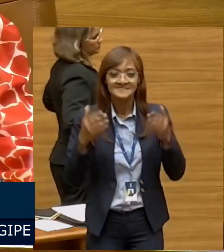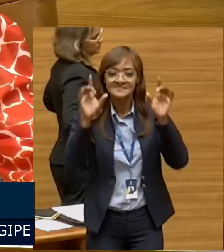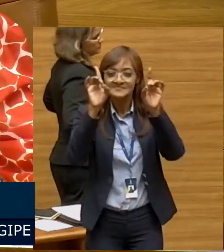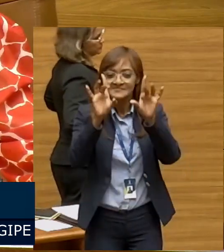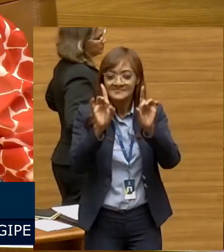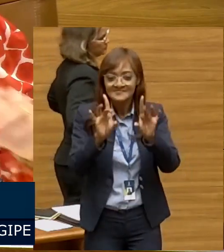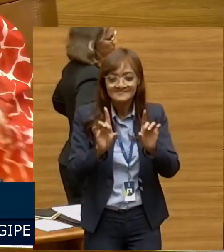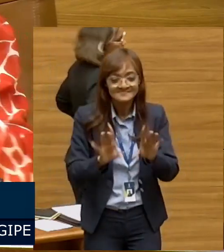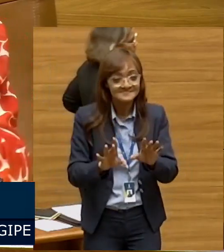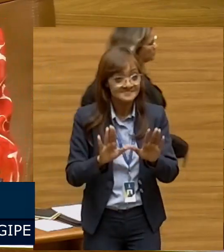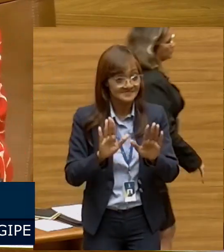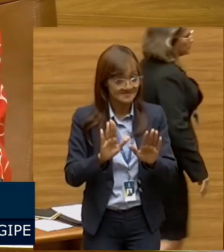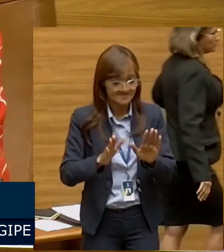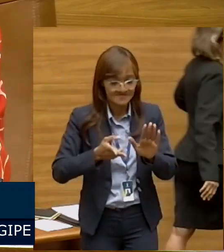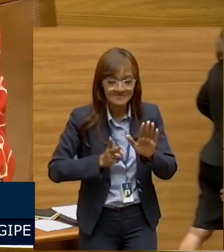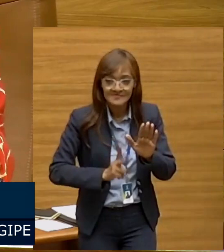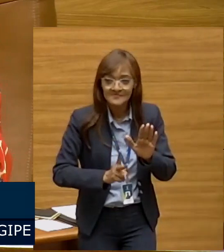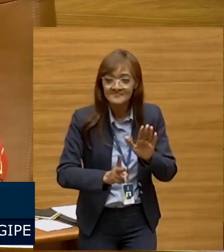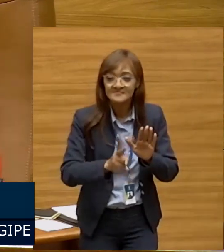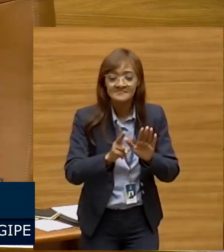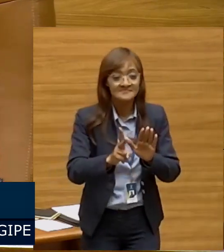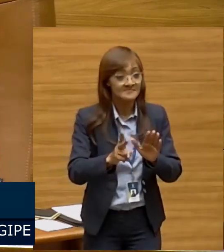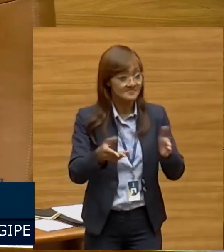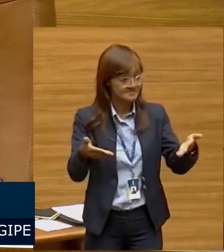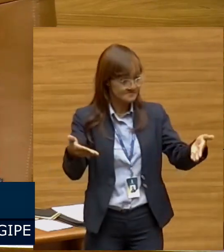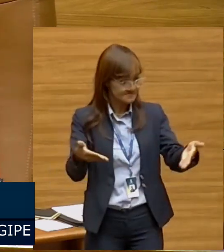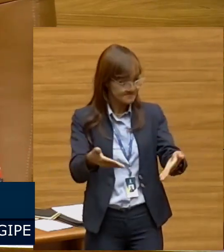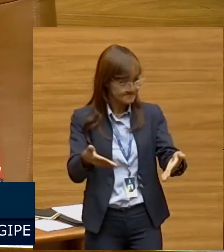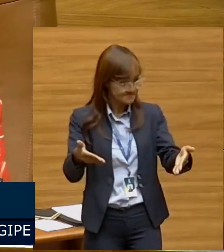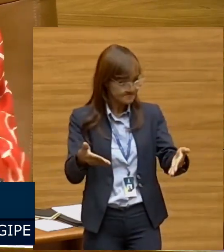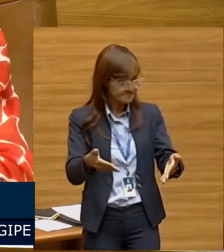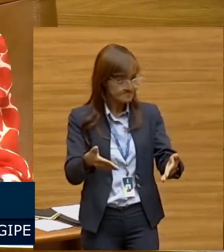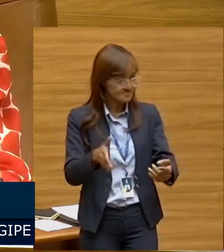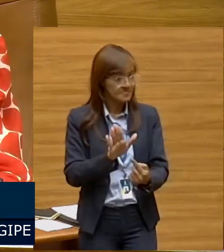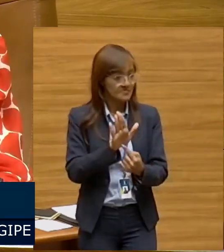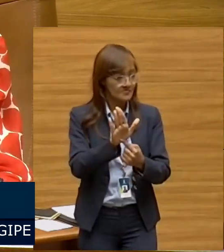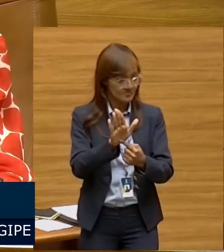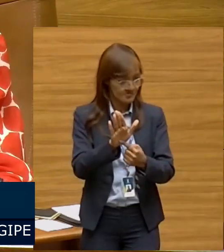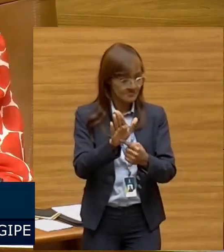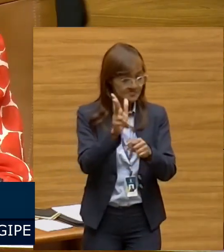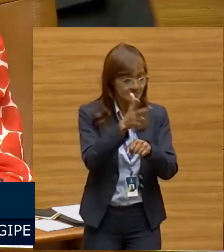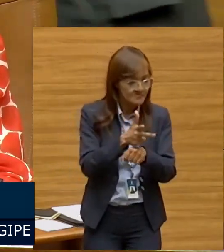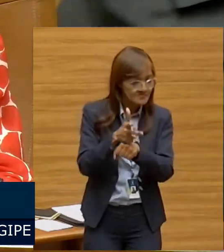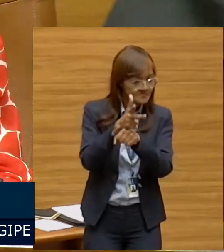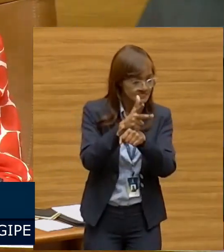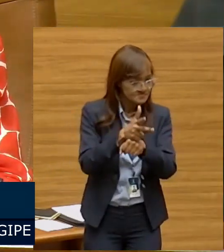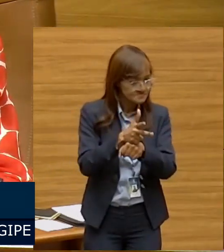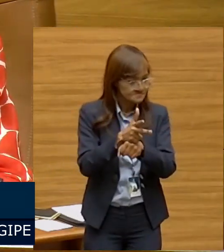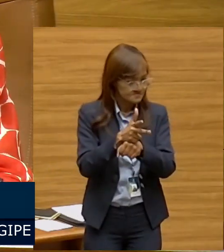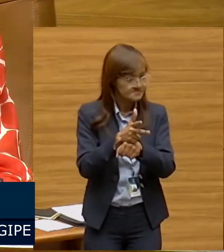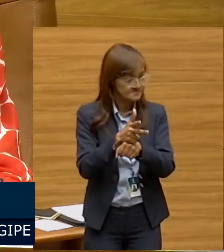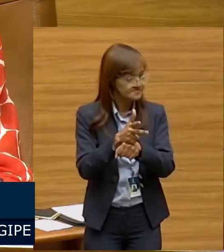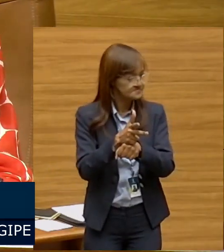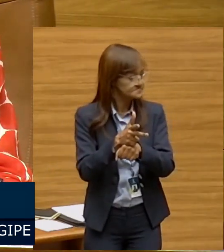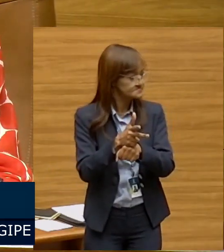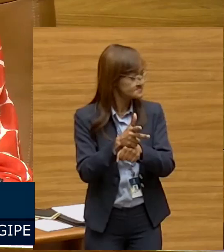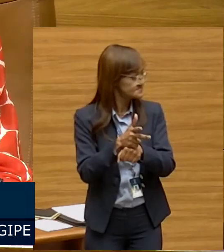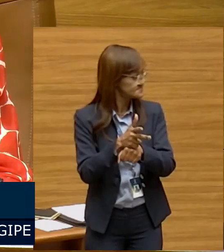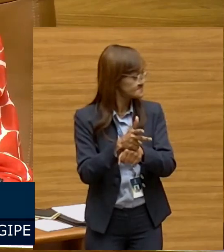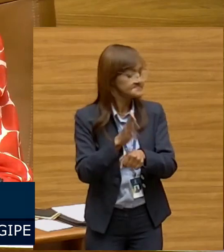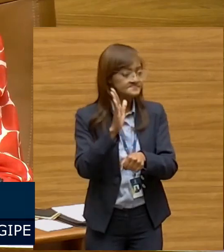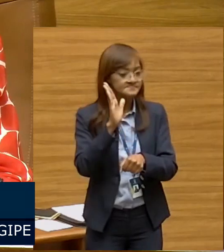especial. Para dar continuidade, agora a gente vai exibir um vídeo, né, que